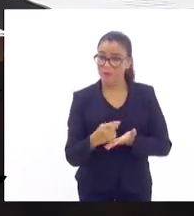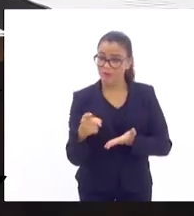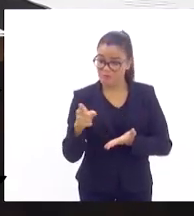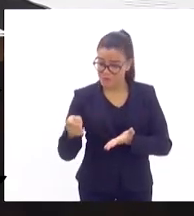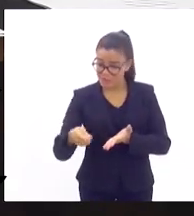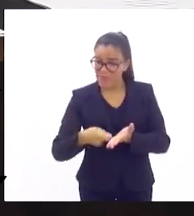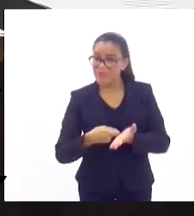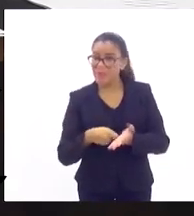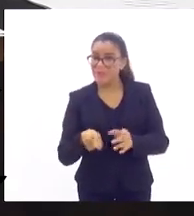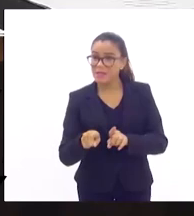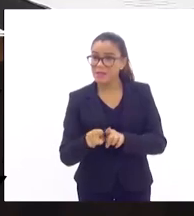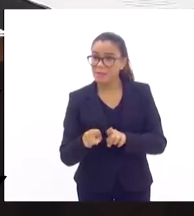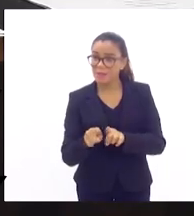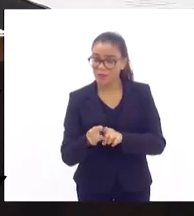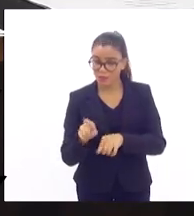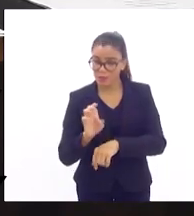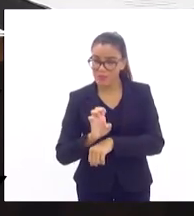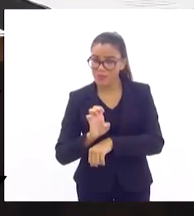com a Generse e com o Estado,